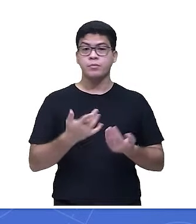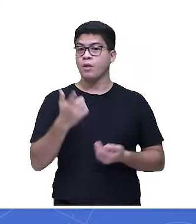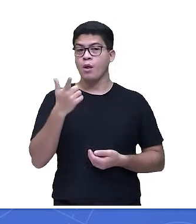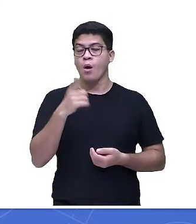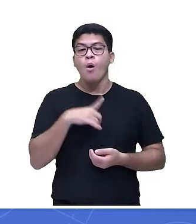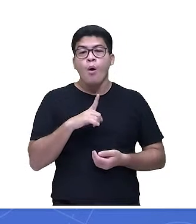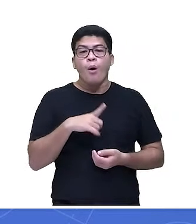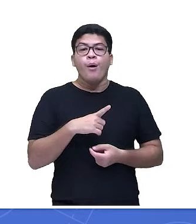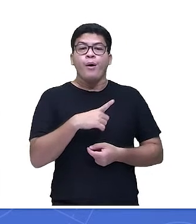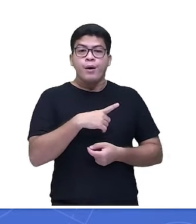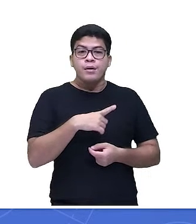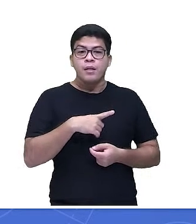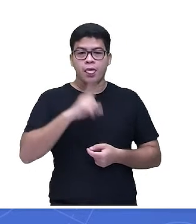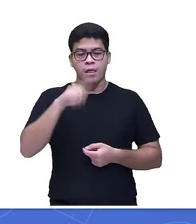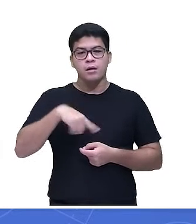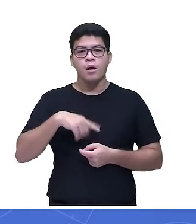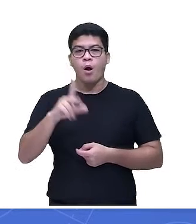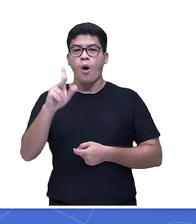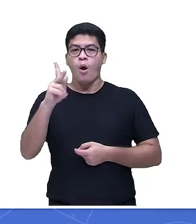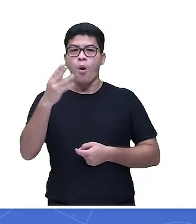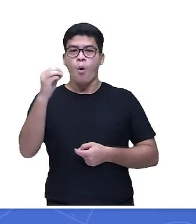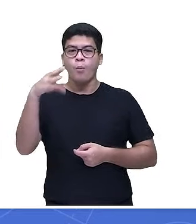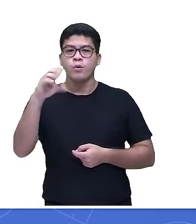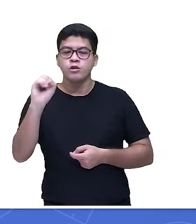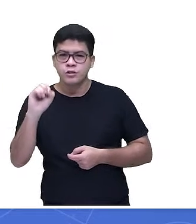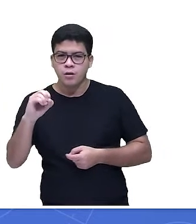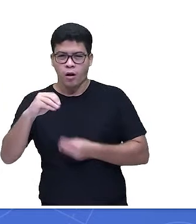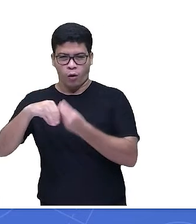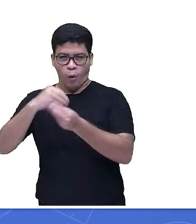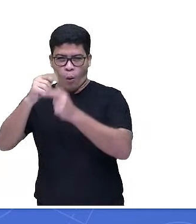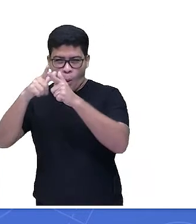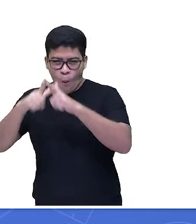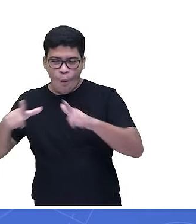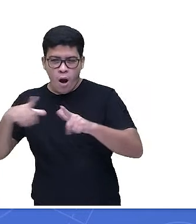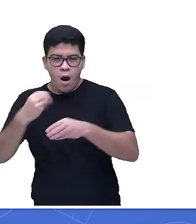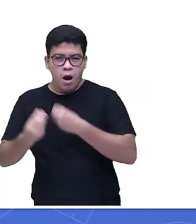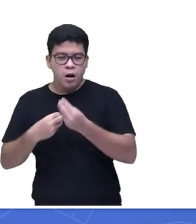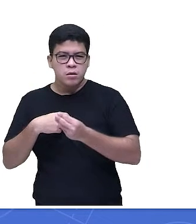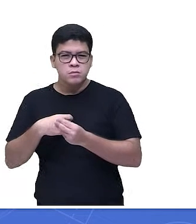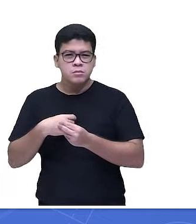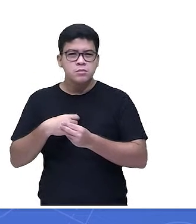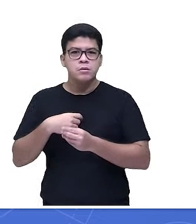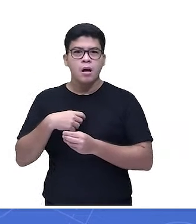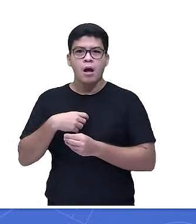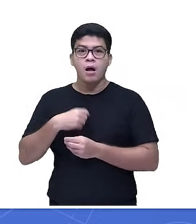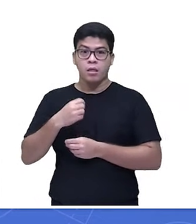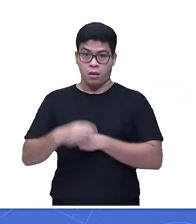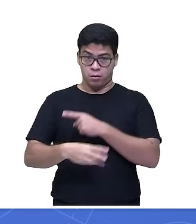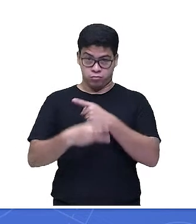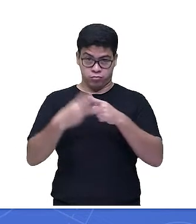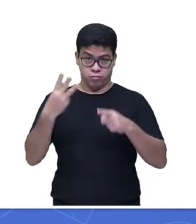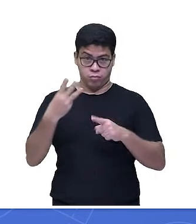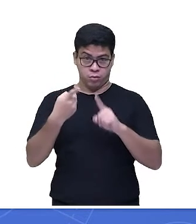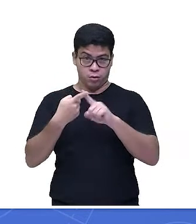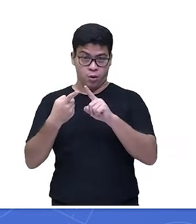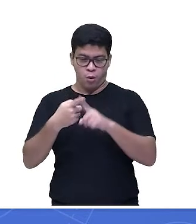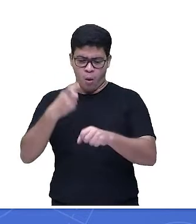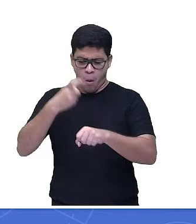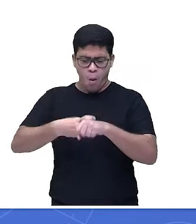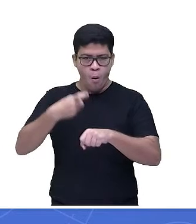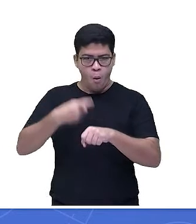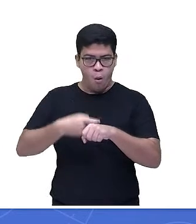As misturas homogêneas, elas podem apresentar-se em 3 estados físicos, sólido,